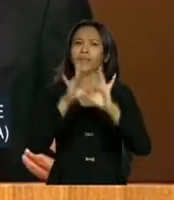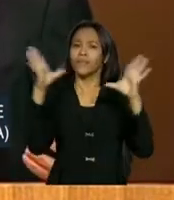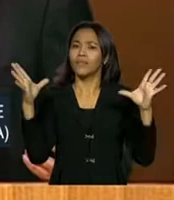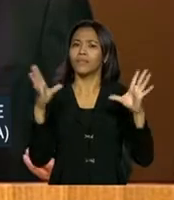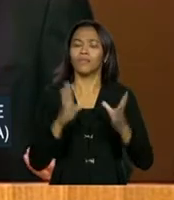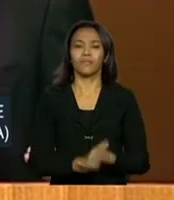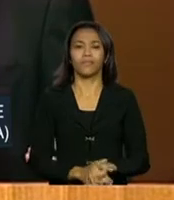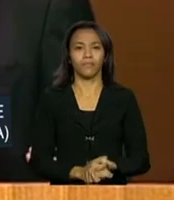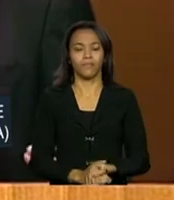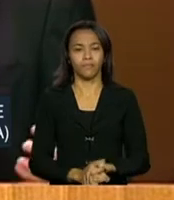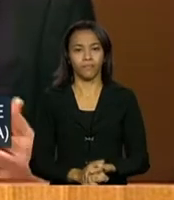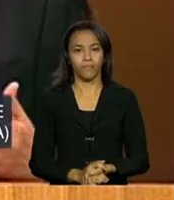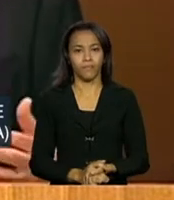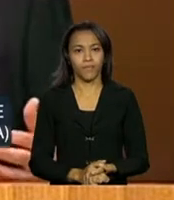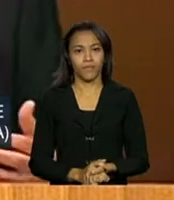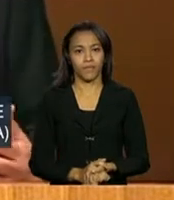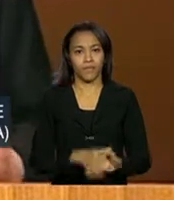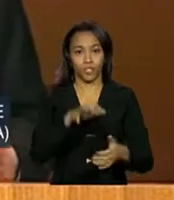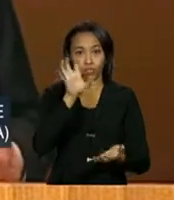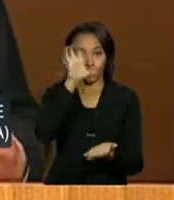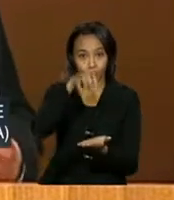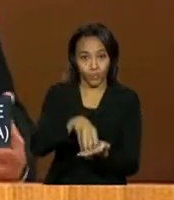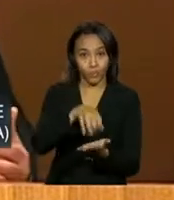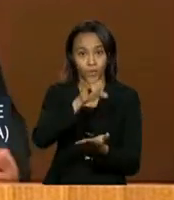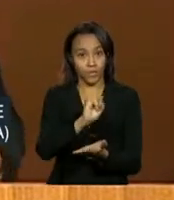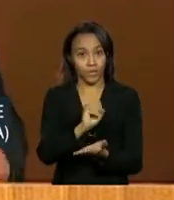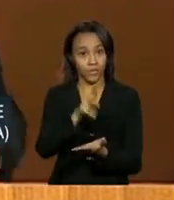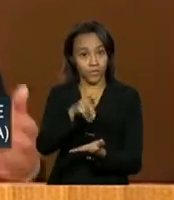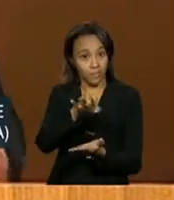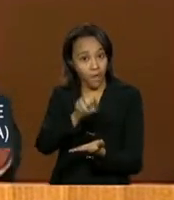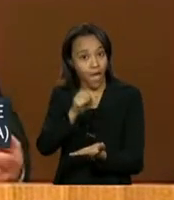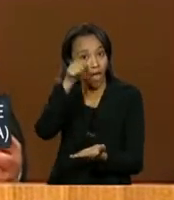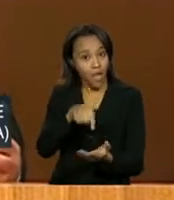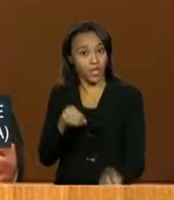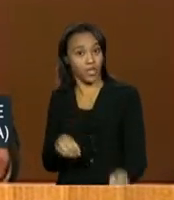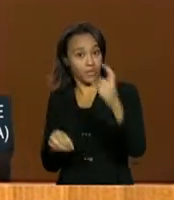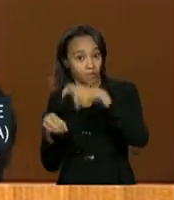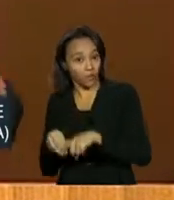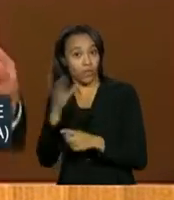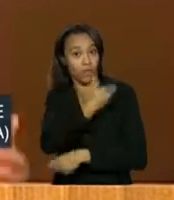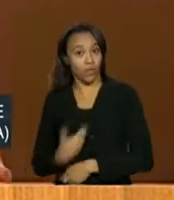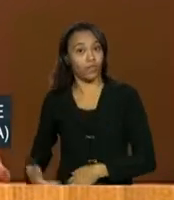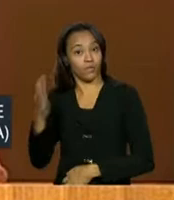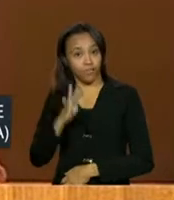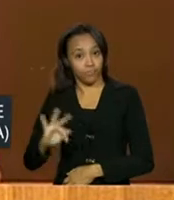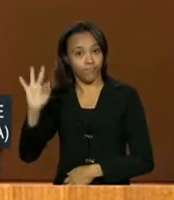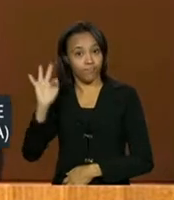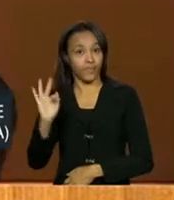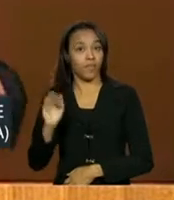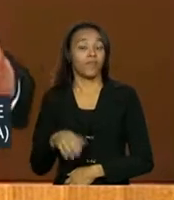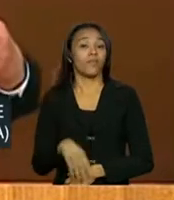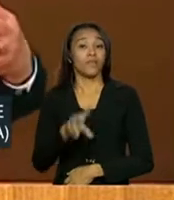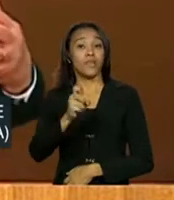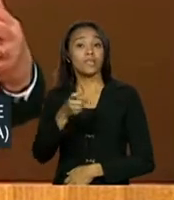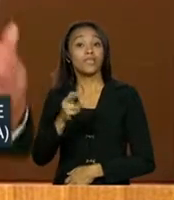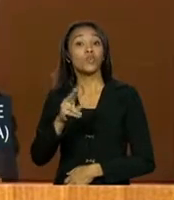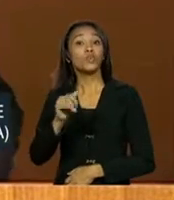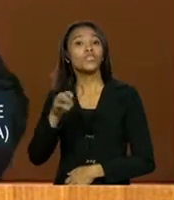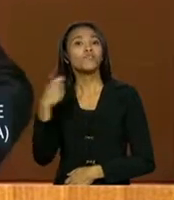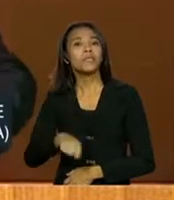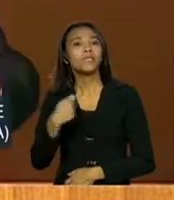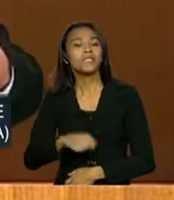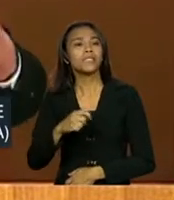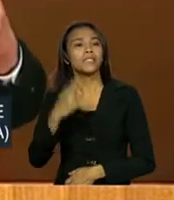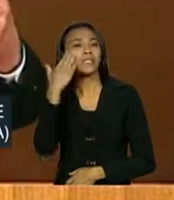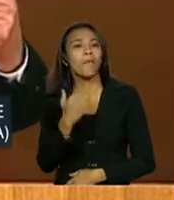aberta, de um órgão que o governo, como órgão do Poder Executivo, precisa de ter informações,